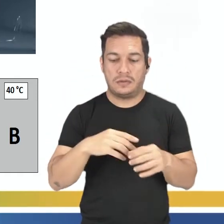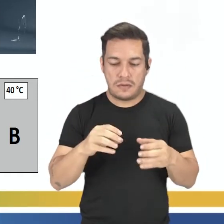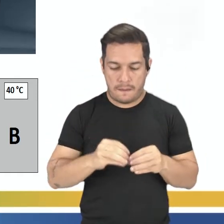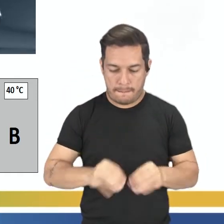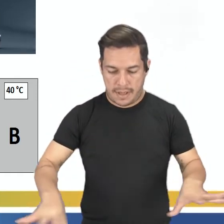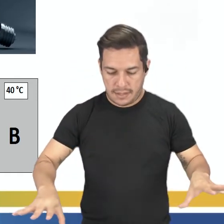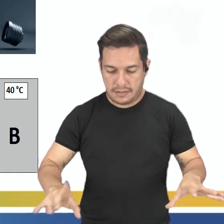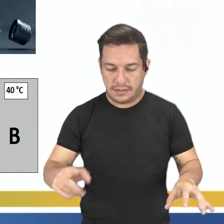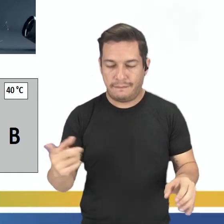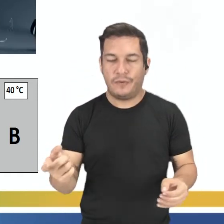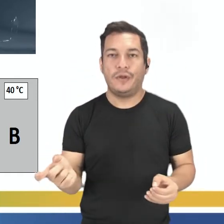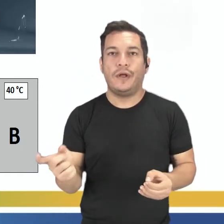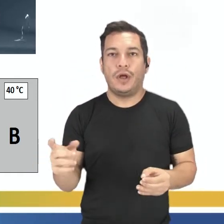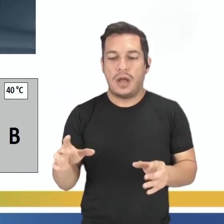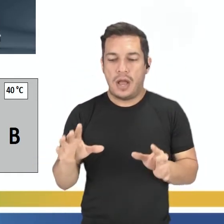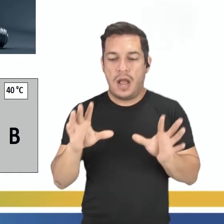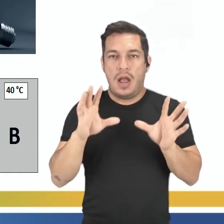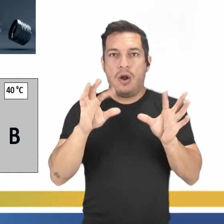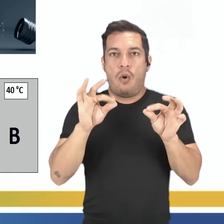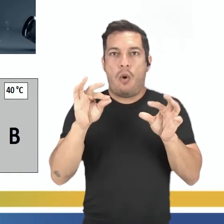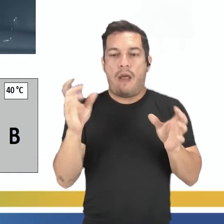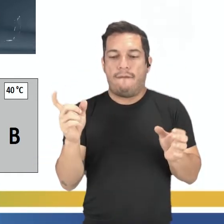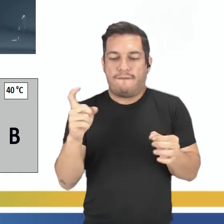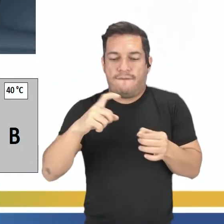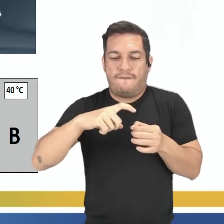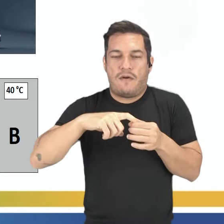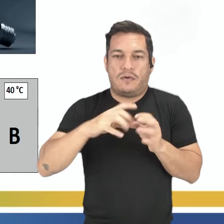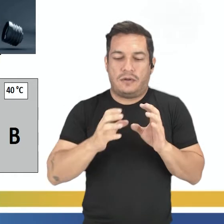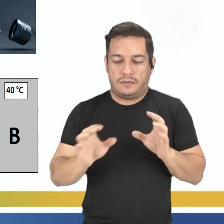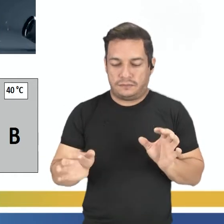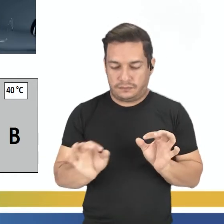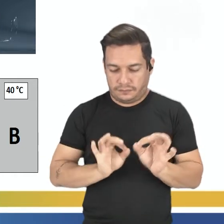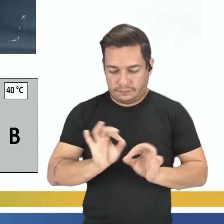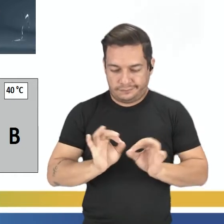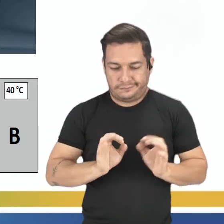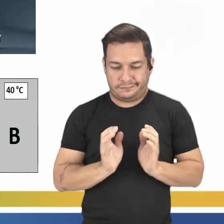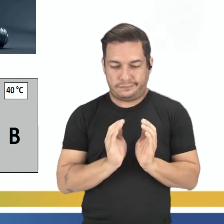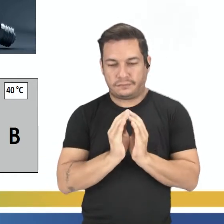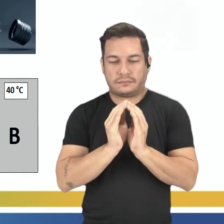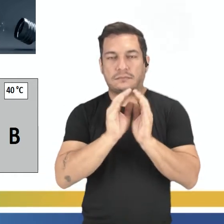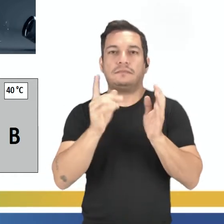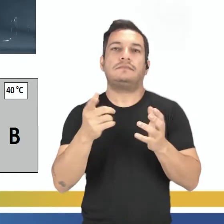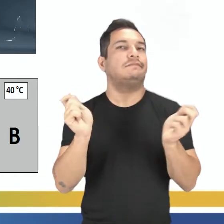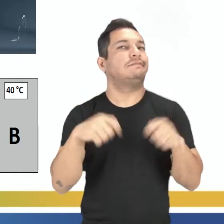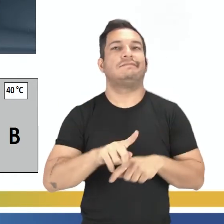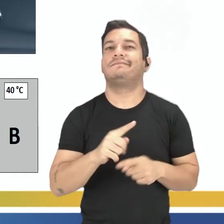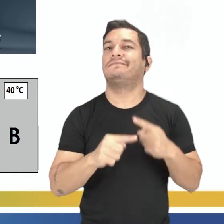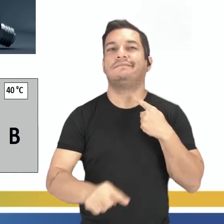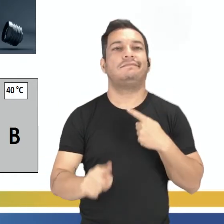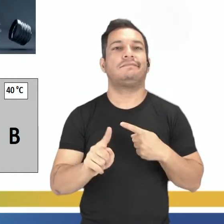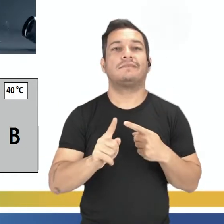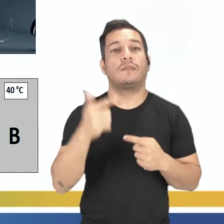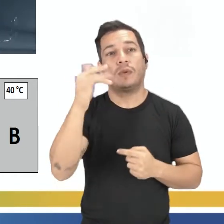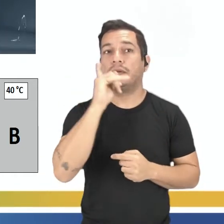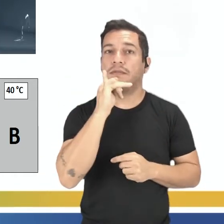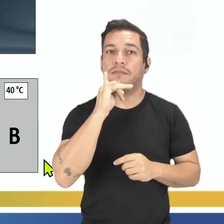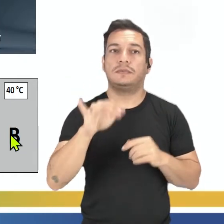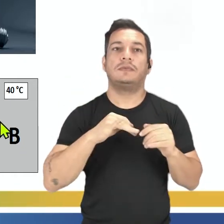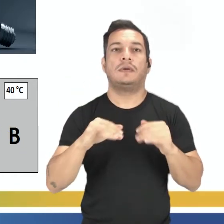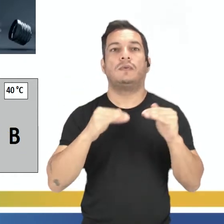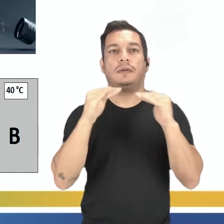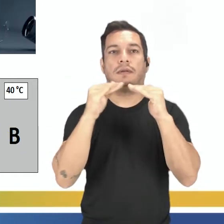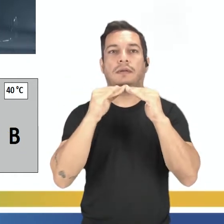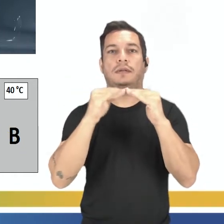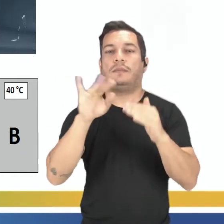se ajuntem para formar a lâmpada novamente. Outro exemplo é o processo de equilíbrio